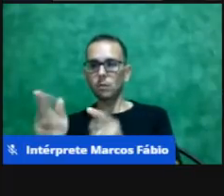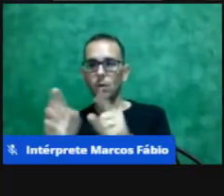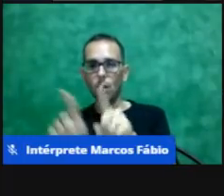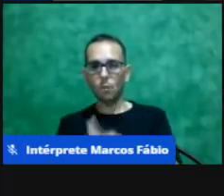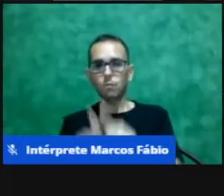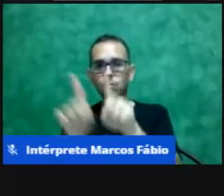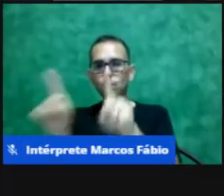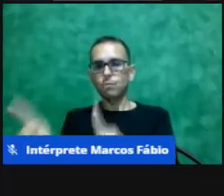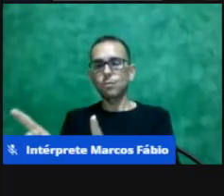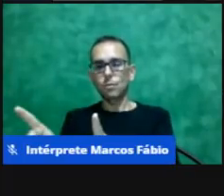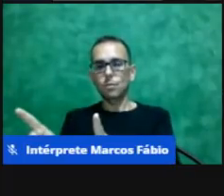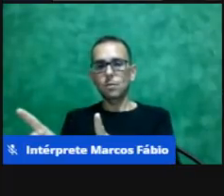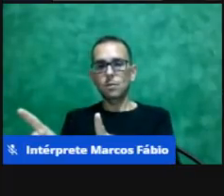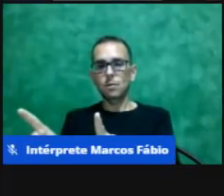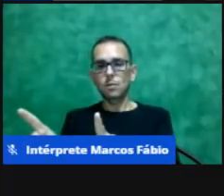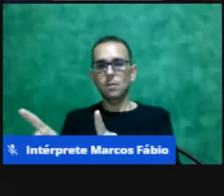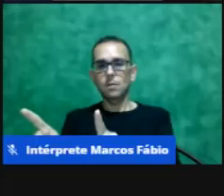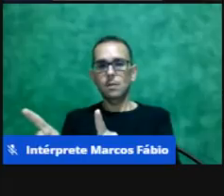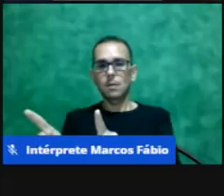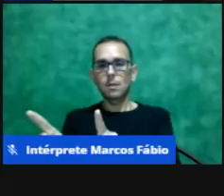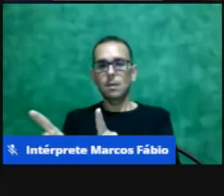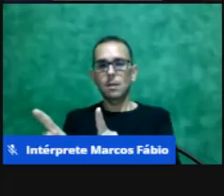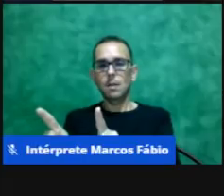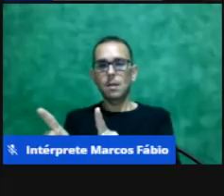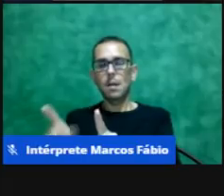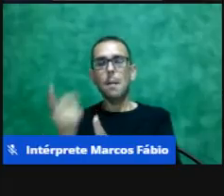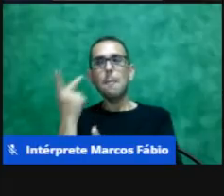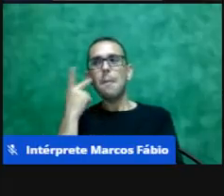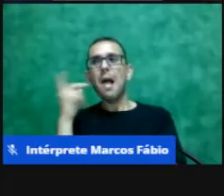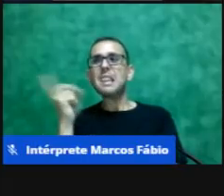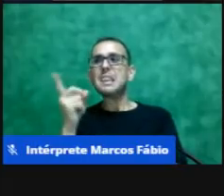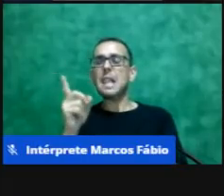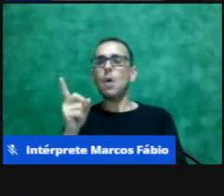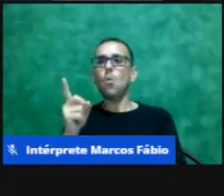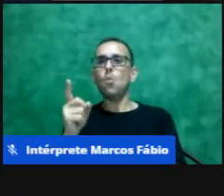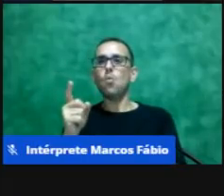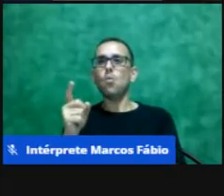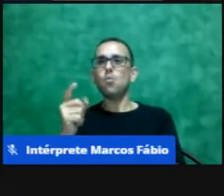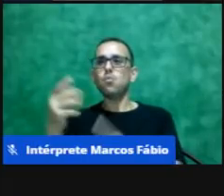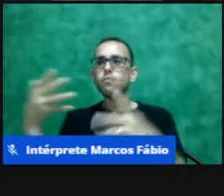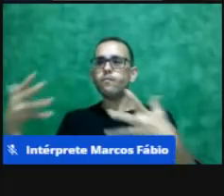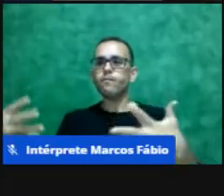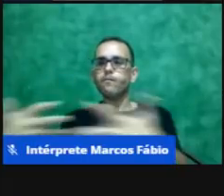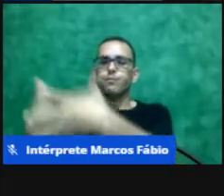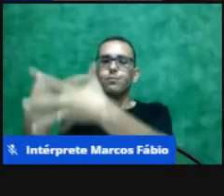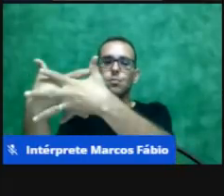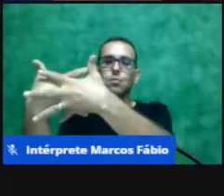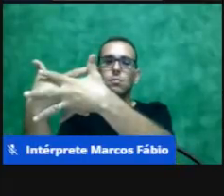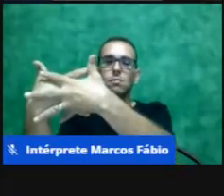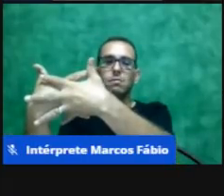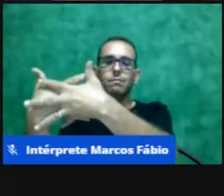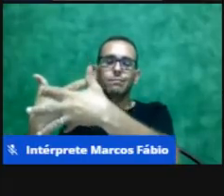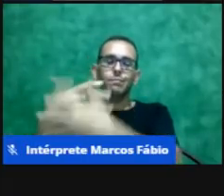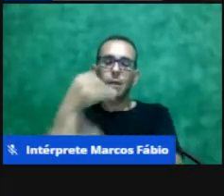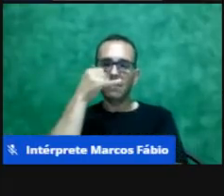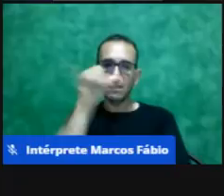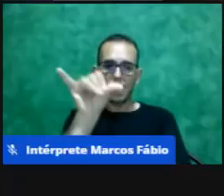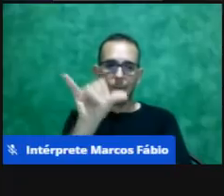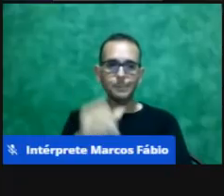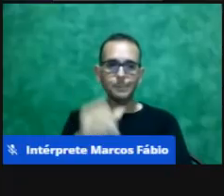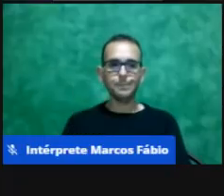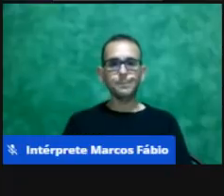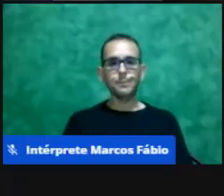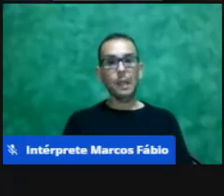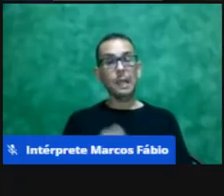divide a frente comigo, para que a gente não entre, né, no conteúdo do outro e não repita nenhum tipo de conteúdo. Por mais que